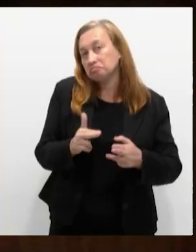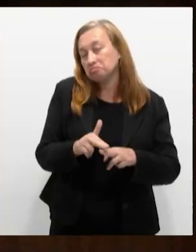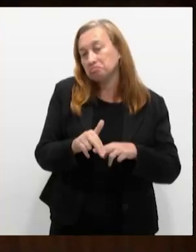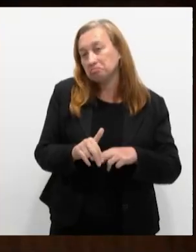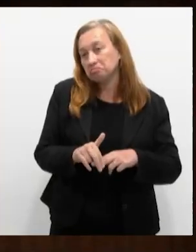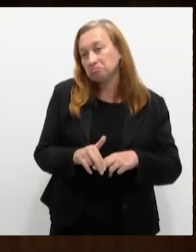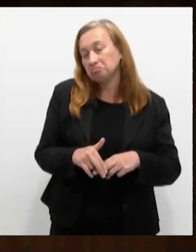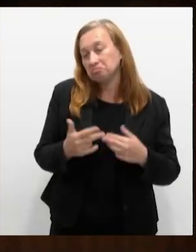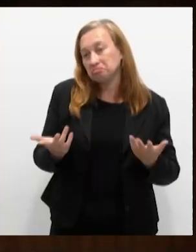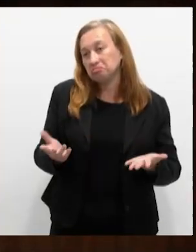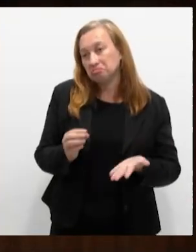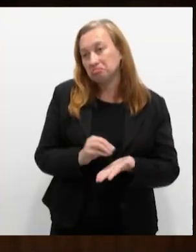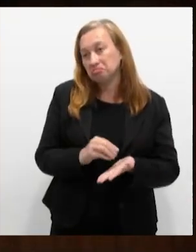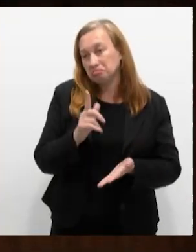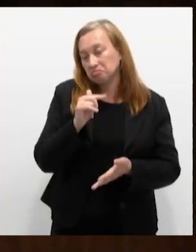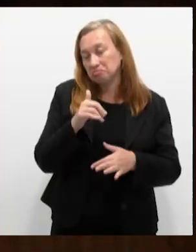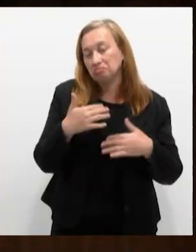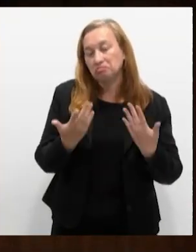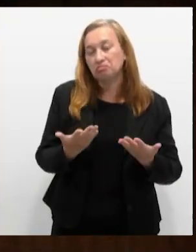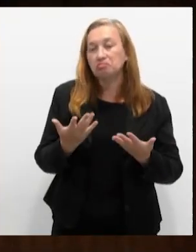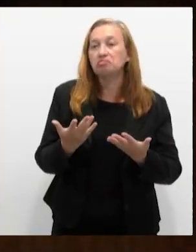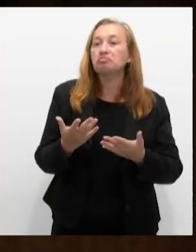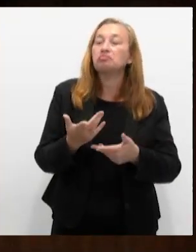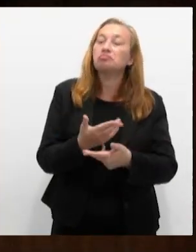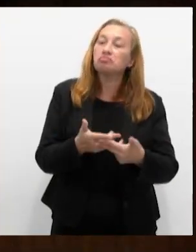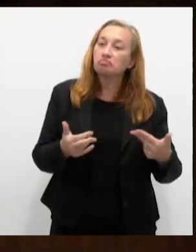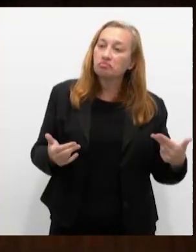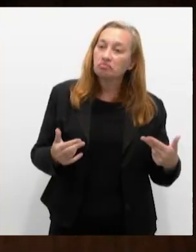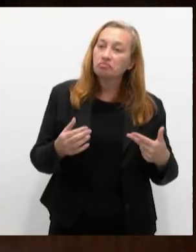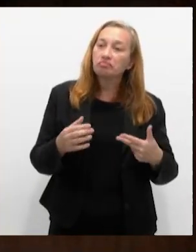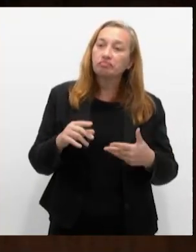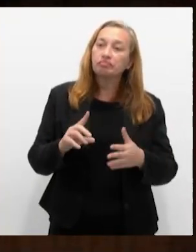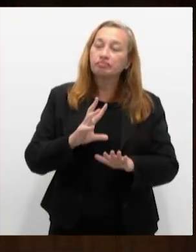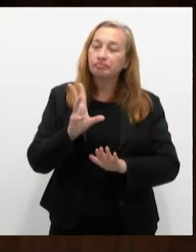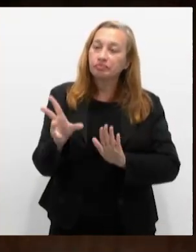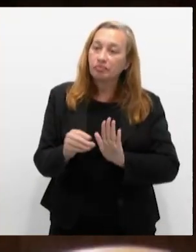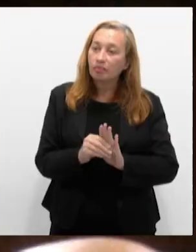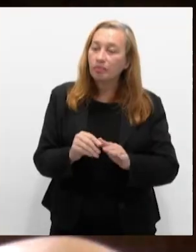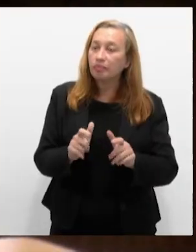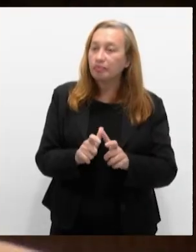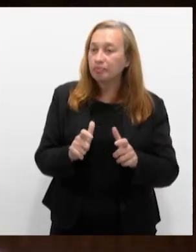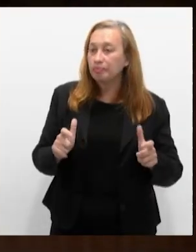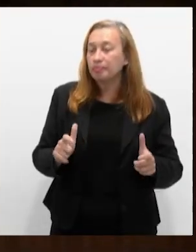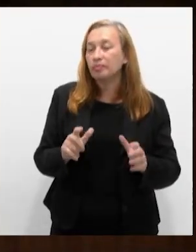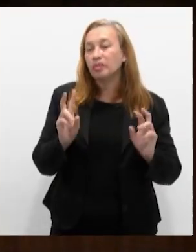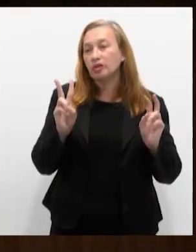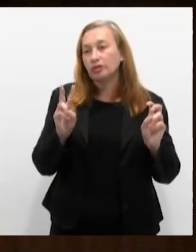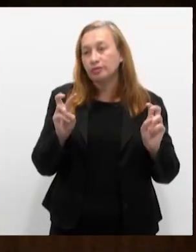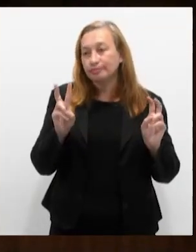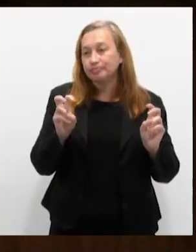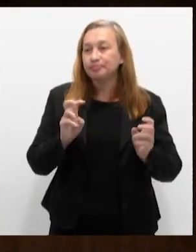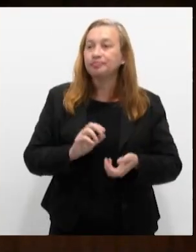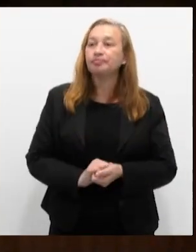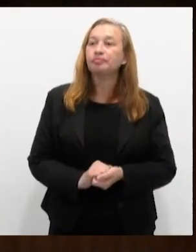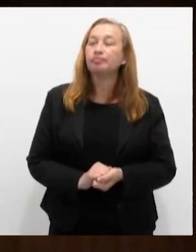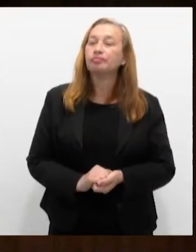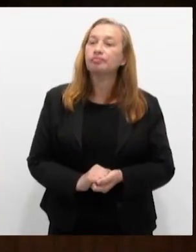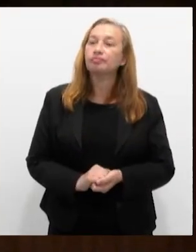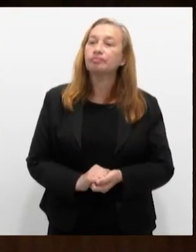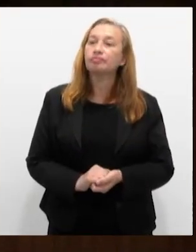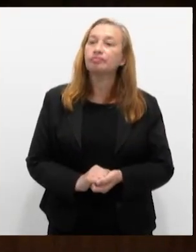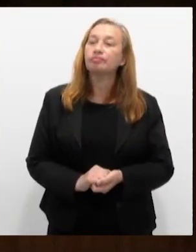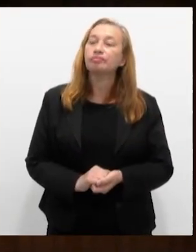maior. Então, a gente fez várias emendas, ampliando questões sobre